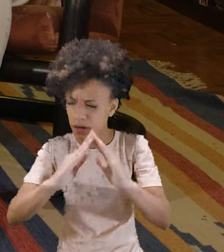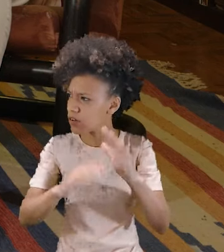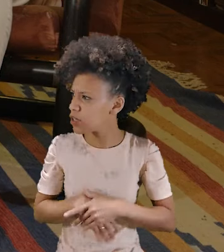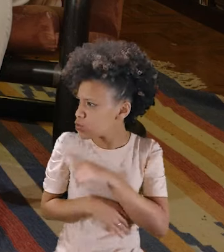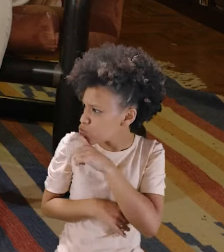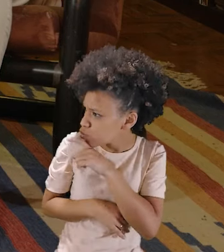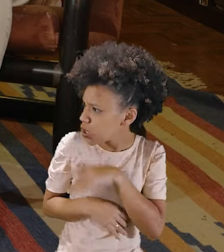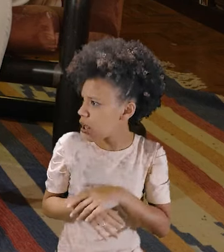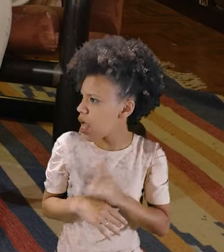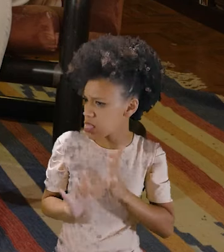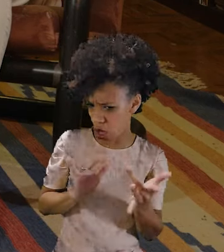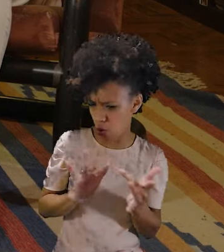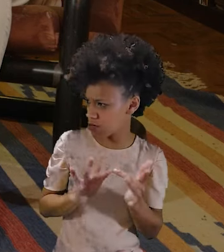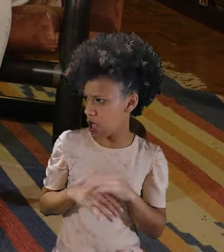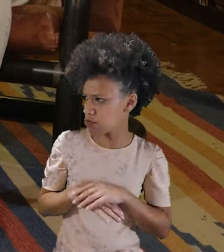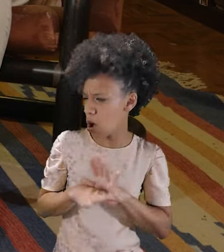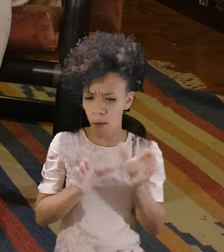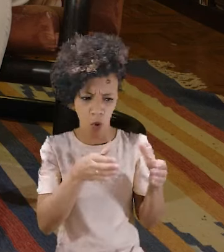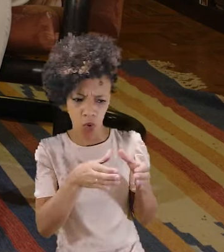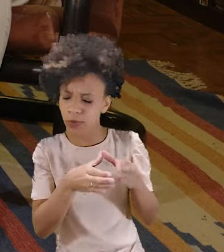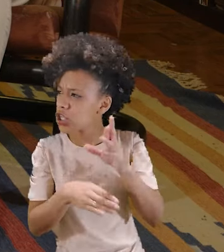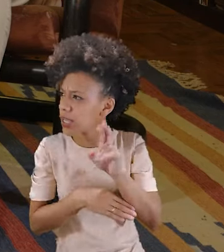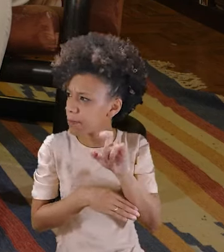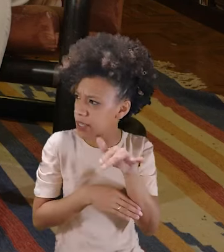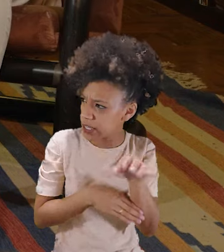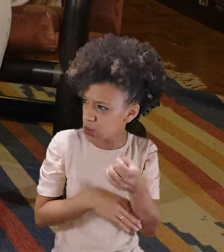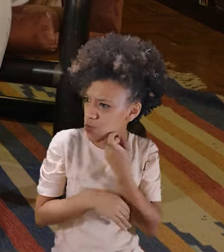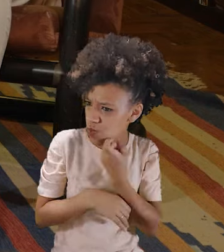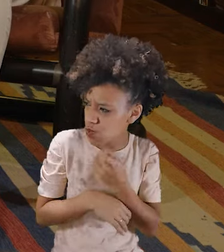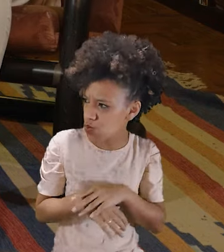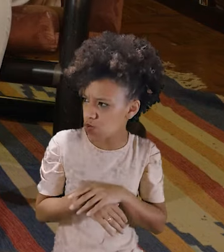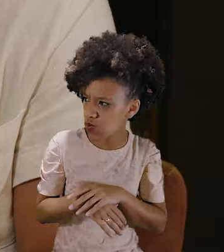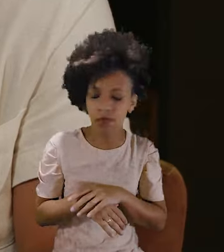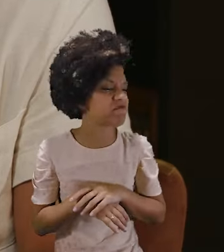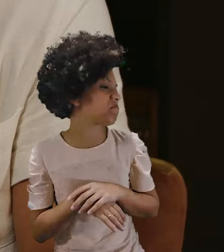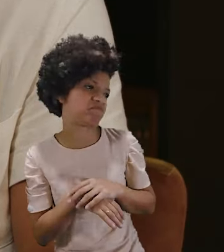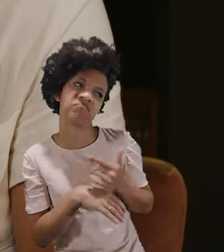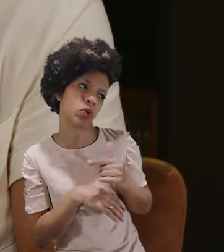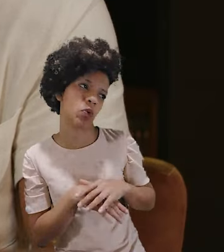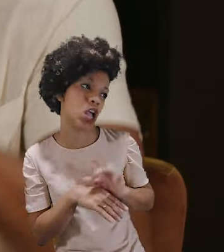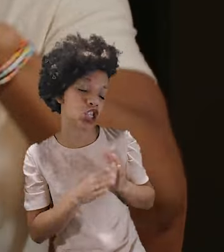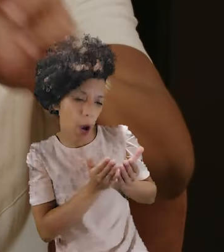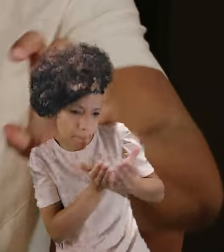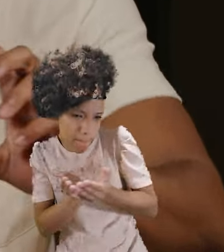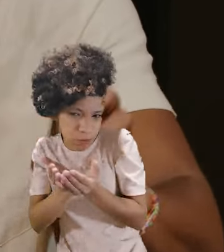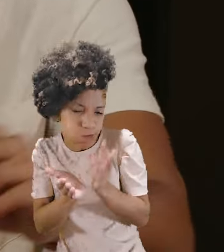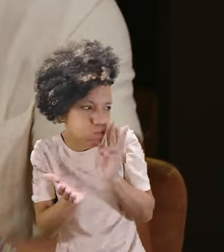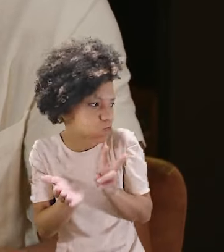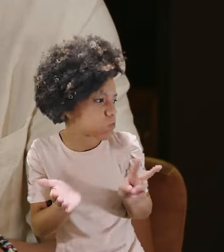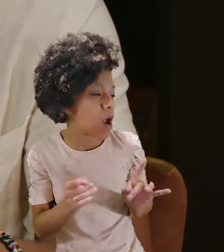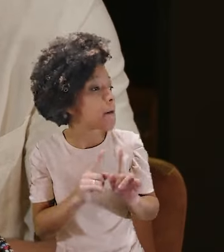jura sem como é que se você já teve contato com alguma comunidade Ribeirinha cara não não tive assim eu só passou só passei mas tem vários